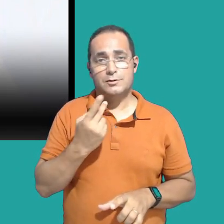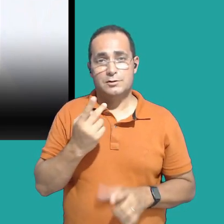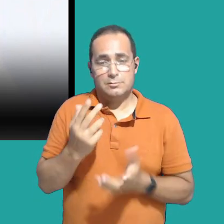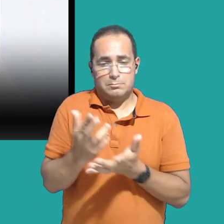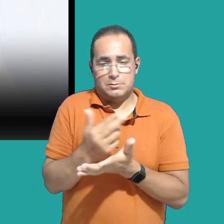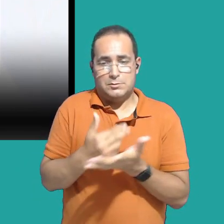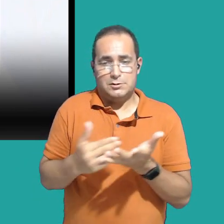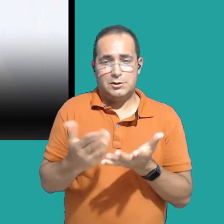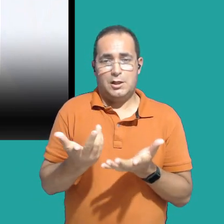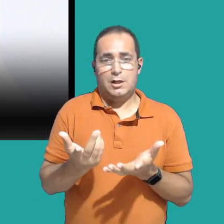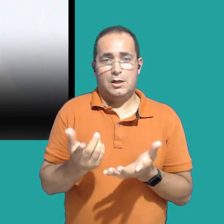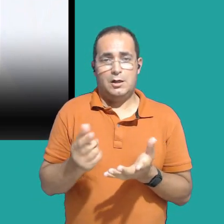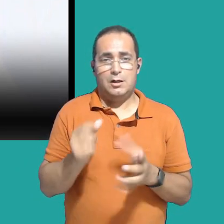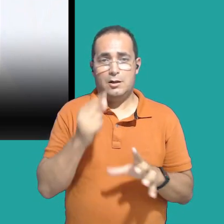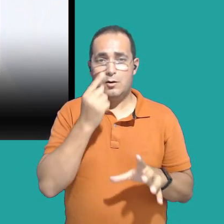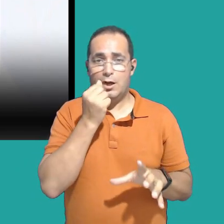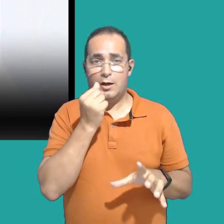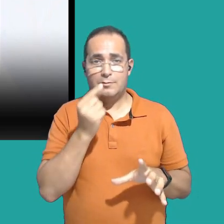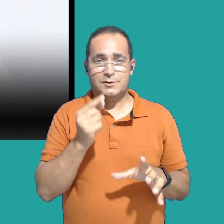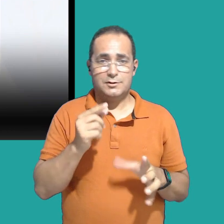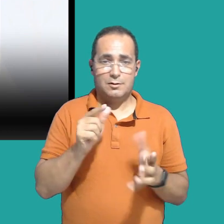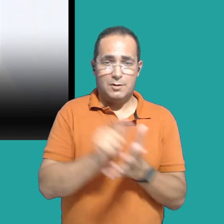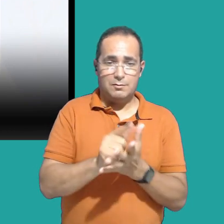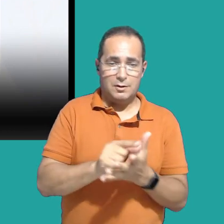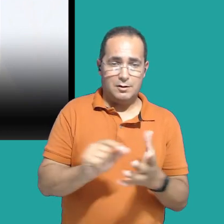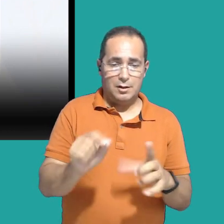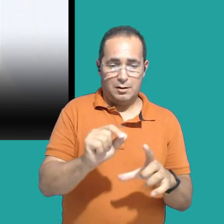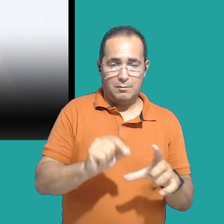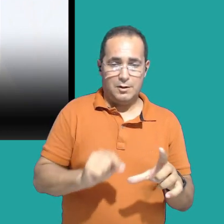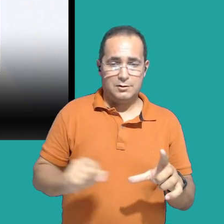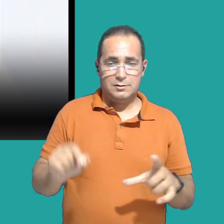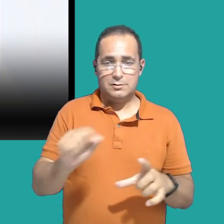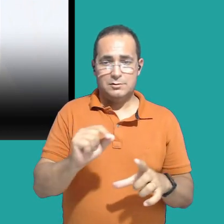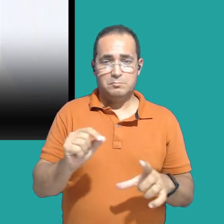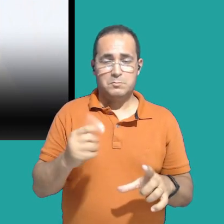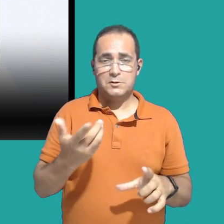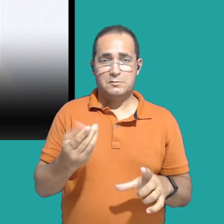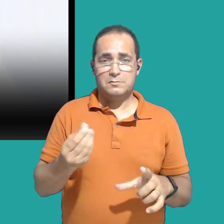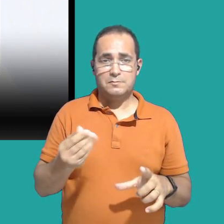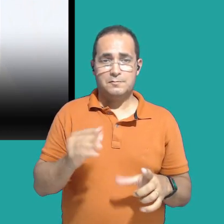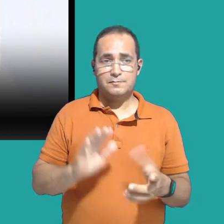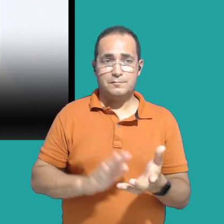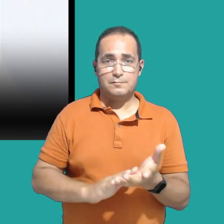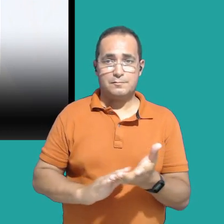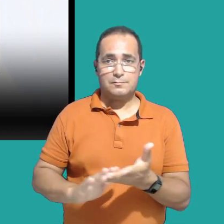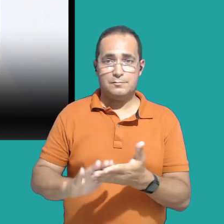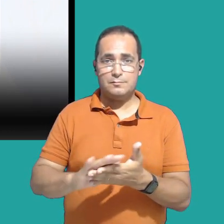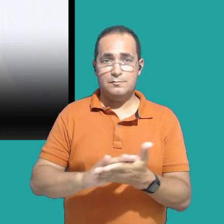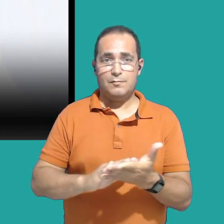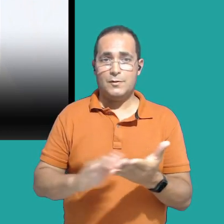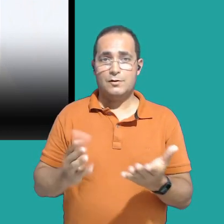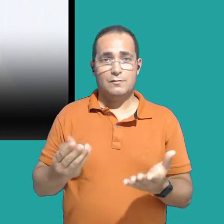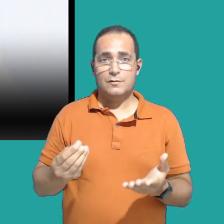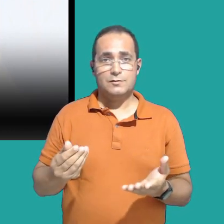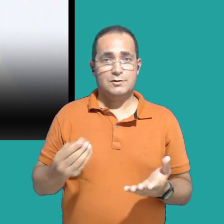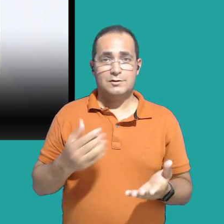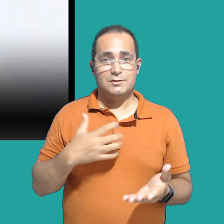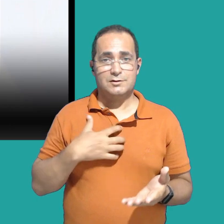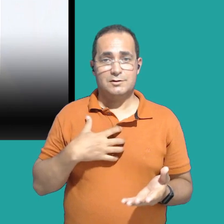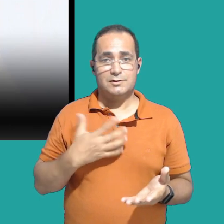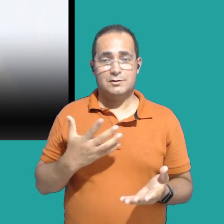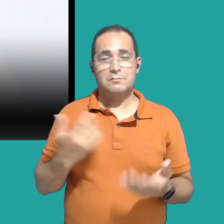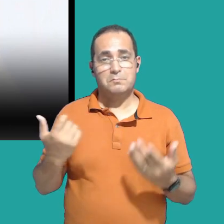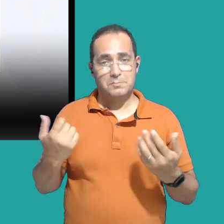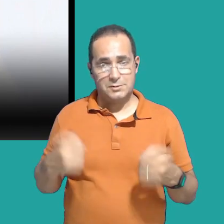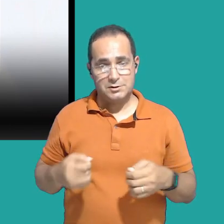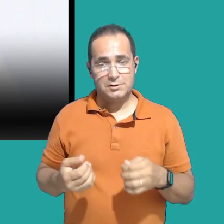Não é só, a gente não pode desenhar com lápis e papel, porque não vai fazer diferença. Eu posso até desenhar, mas não vai fazer diferença, porque quando eu tocar, eu não